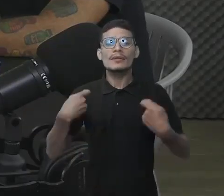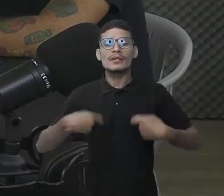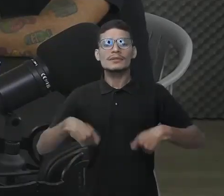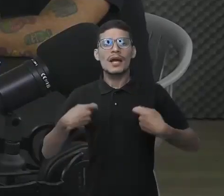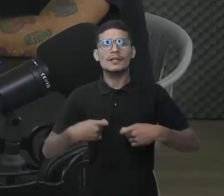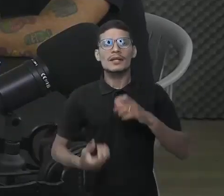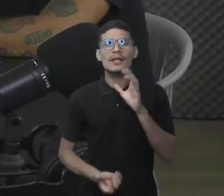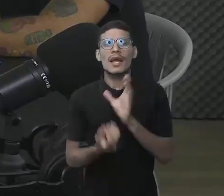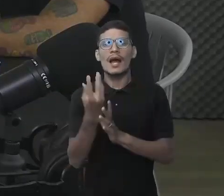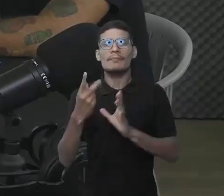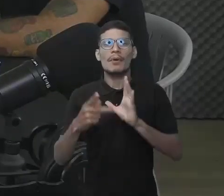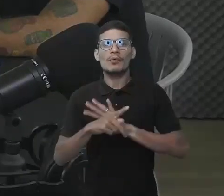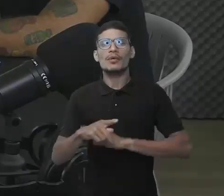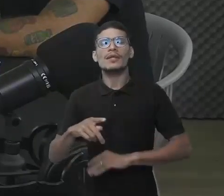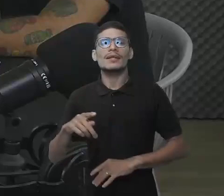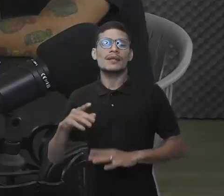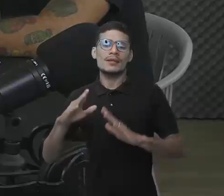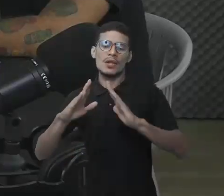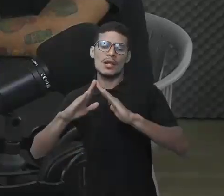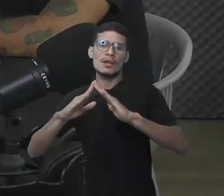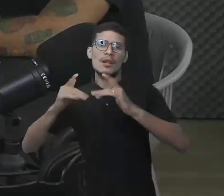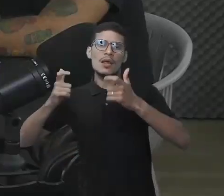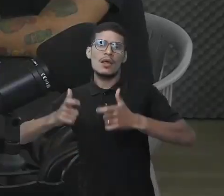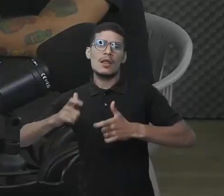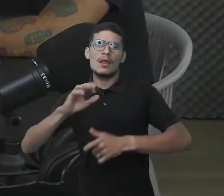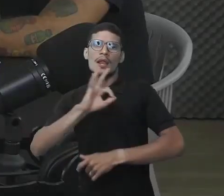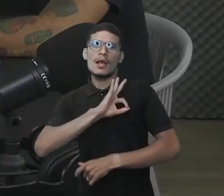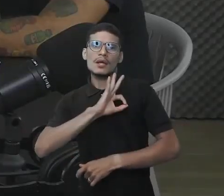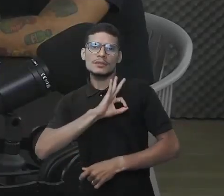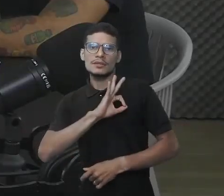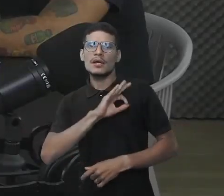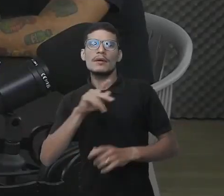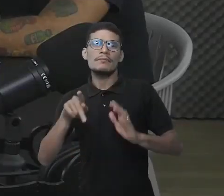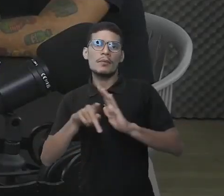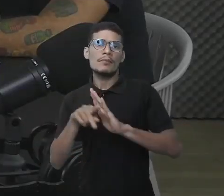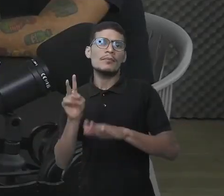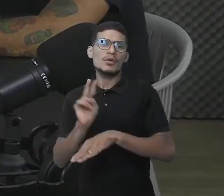delegacias de proteção da criança e do adolescente, que é uma